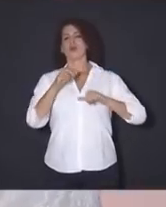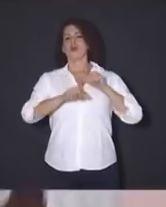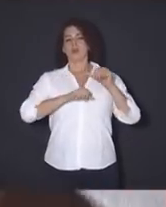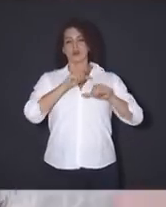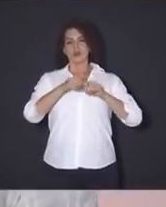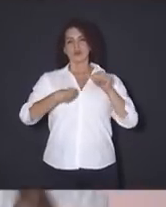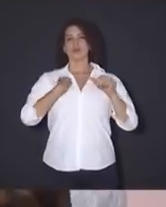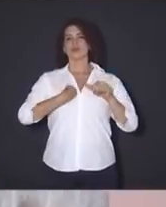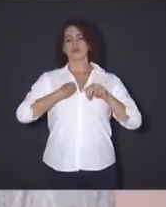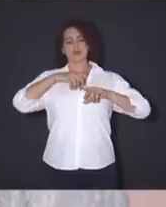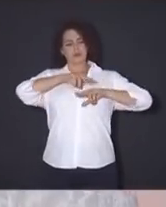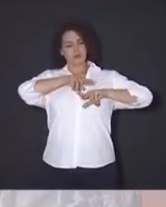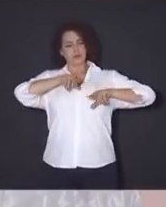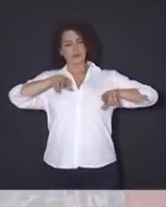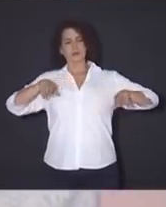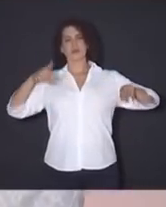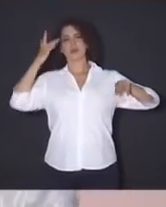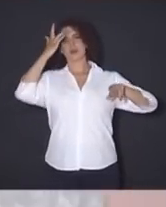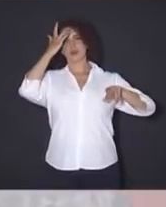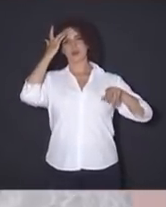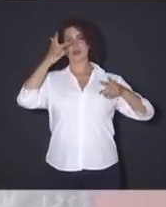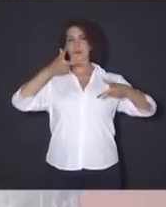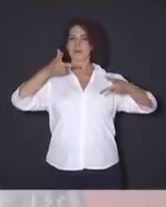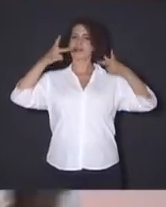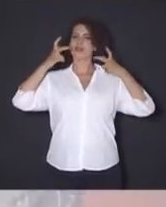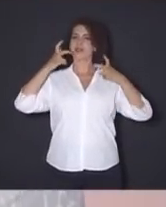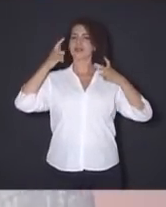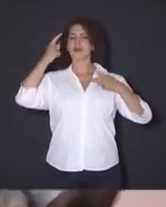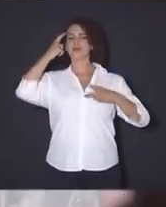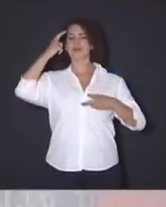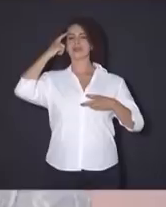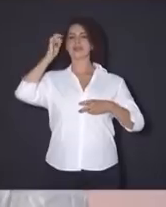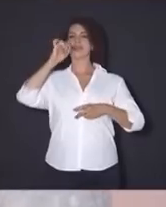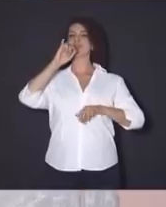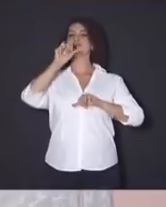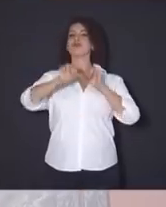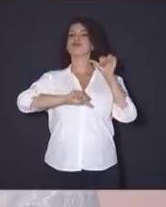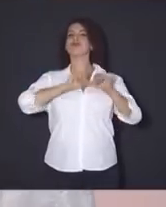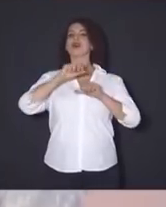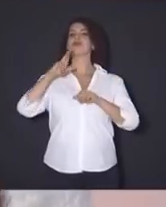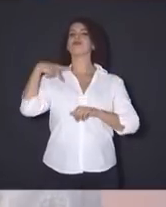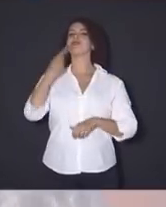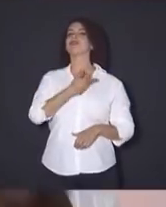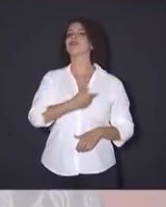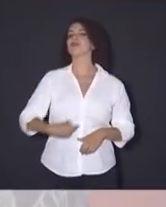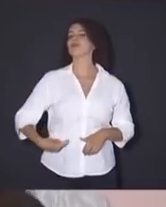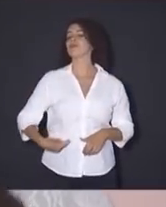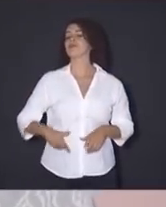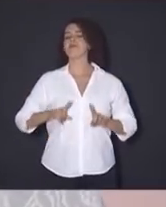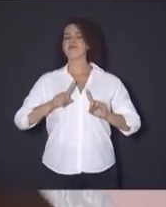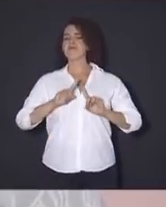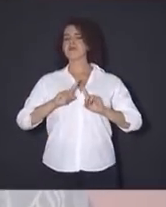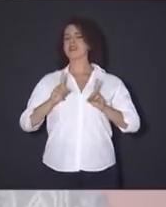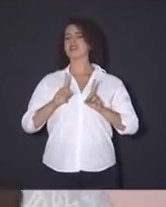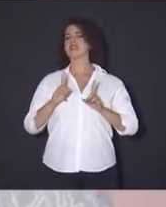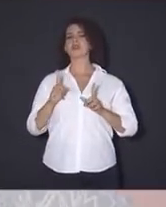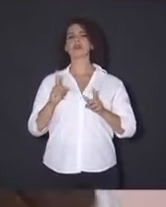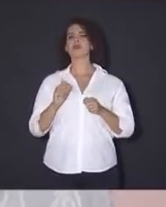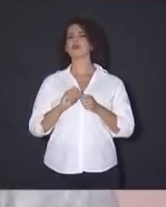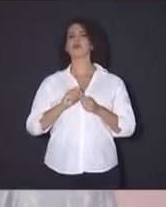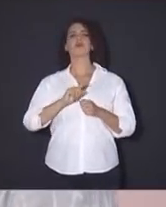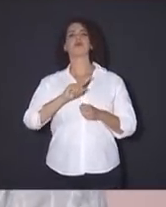pessoas imagine isso sendo transformado em políticas públicas a pergunta não ocorre porque porque são feitas outras escolhas